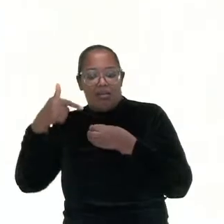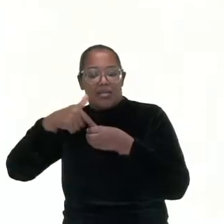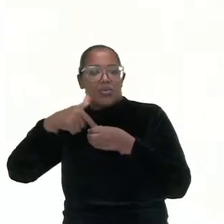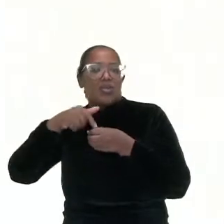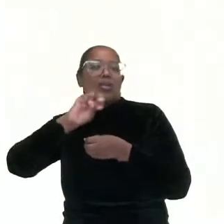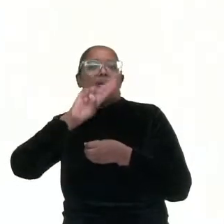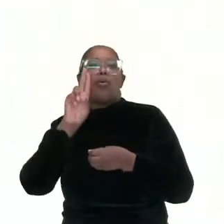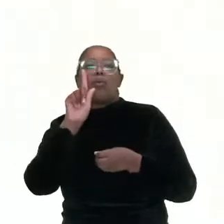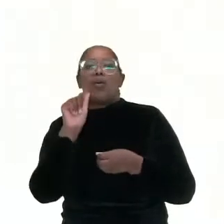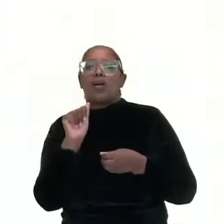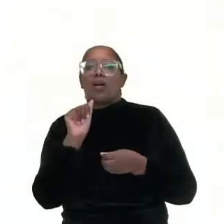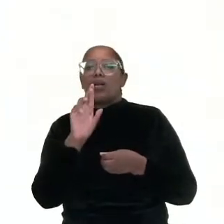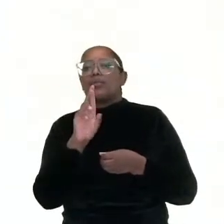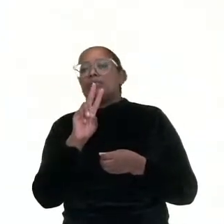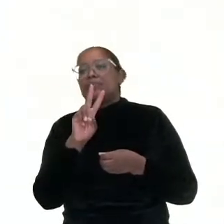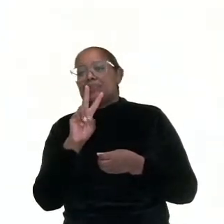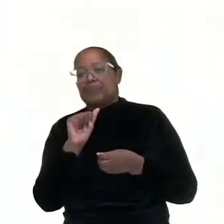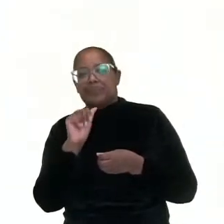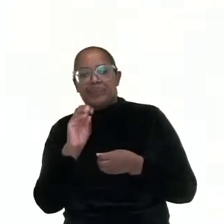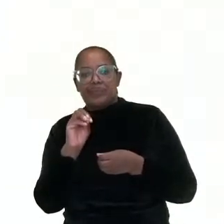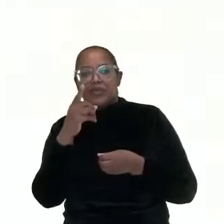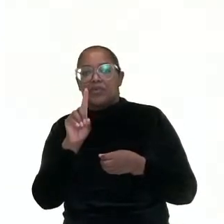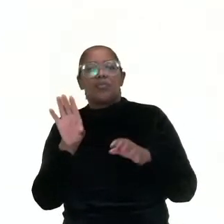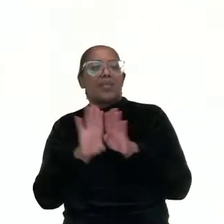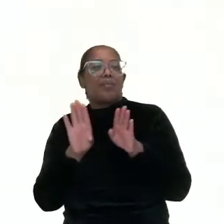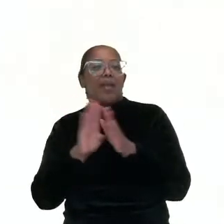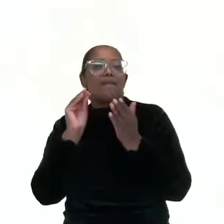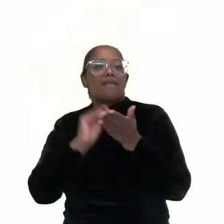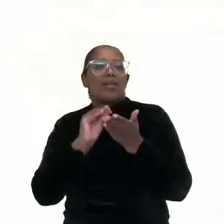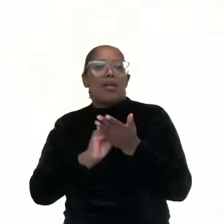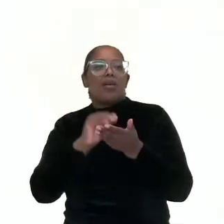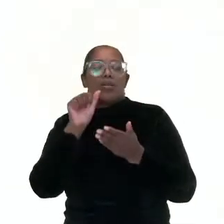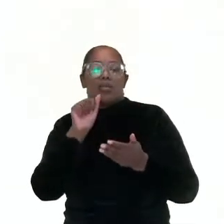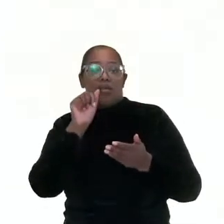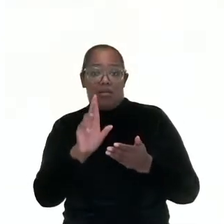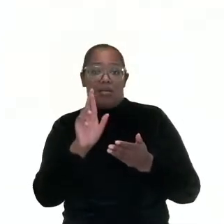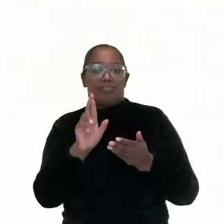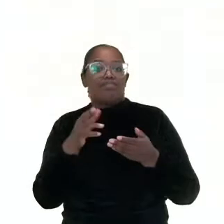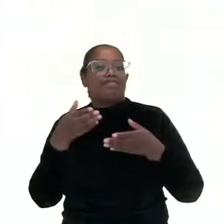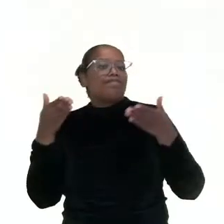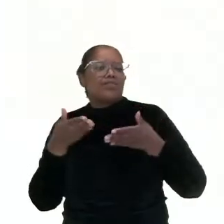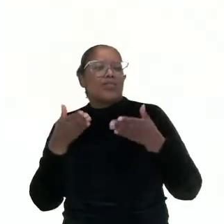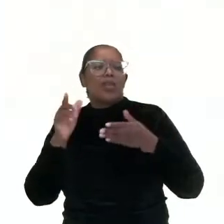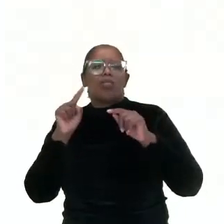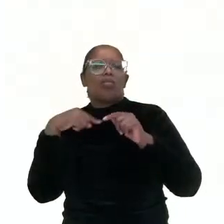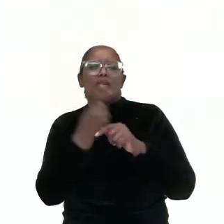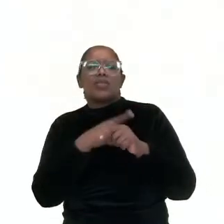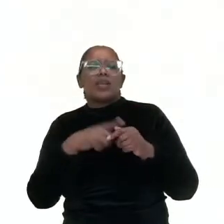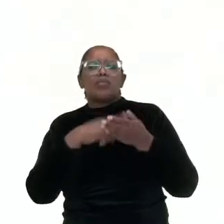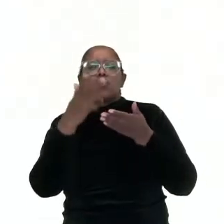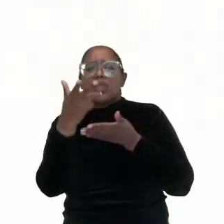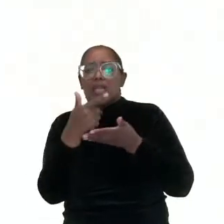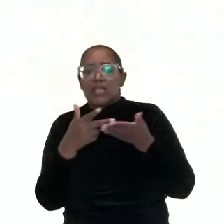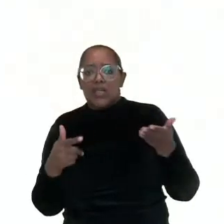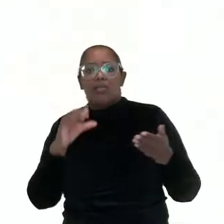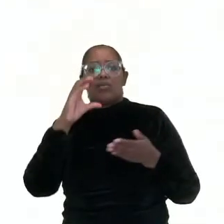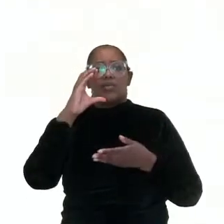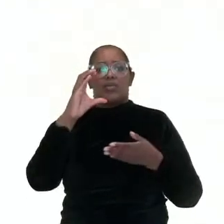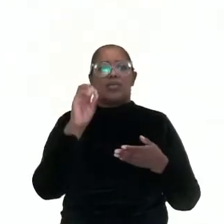moléculas orgânicas e está presente na atmosfera, lá no gás carbônico. Durante o ciclo do carbono, o gás carbônico é liberado